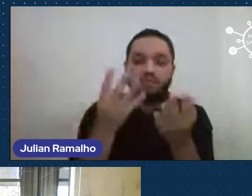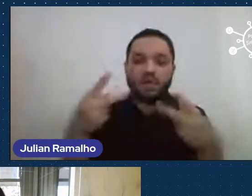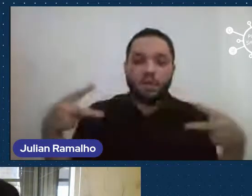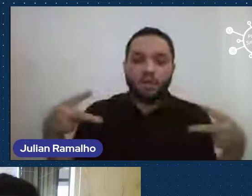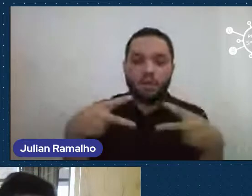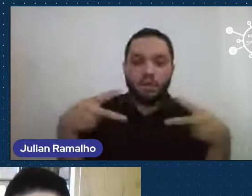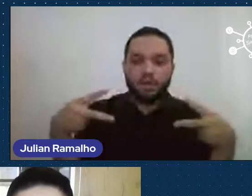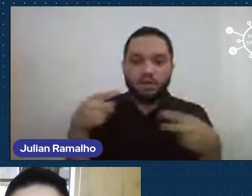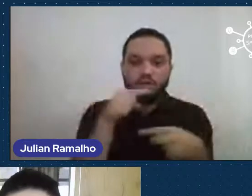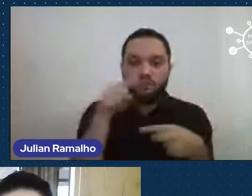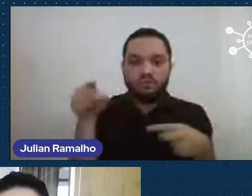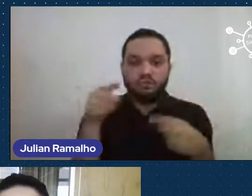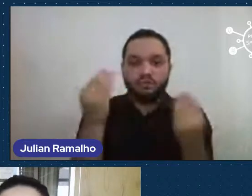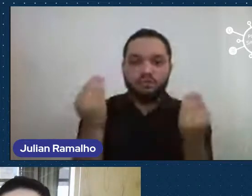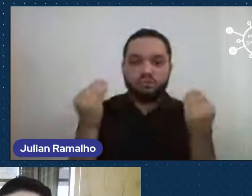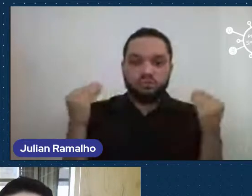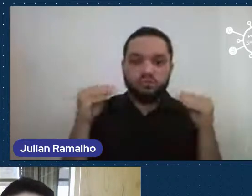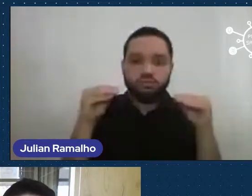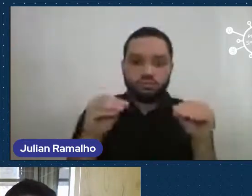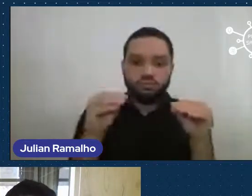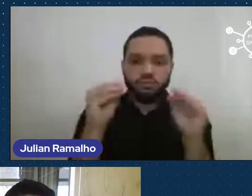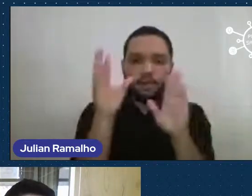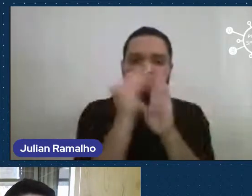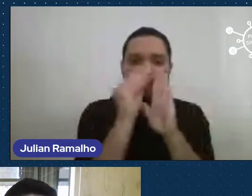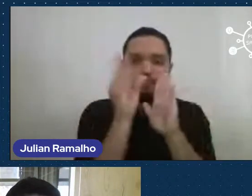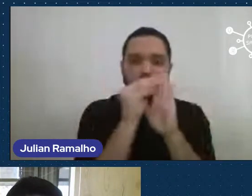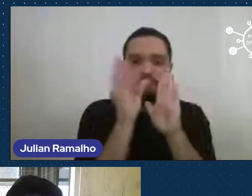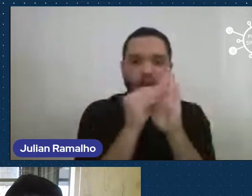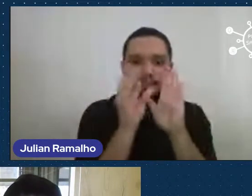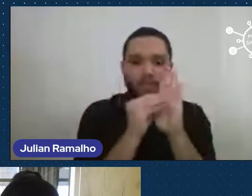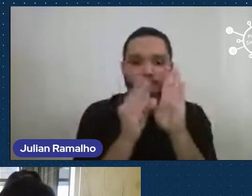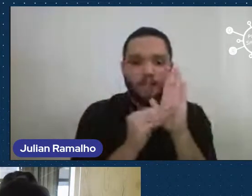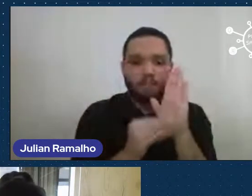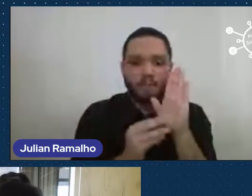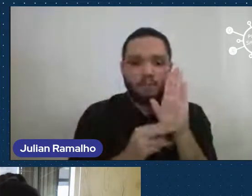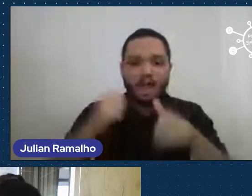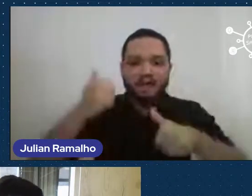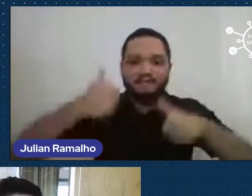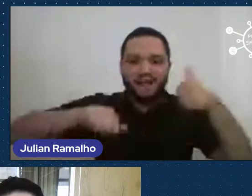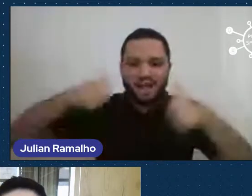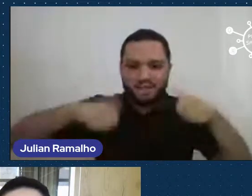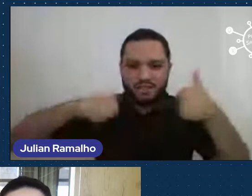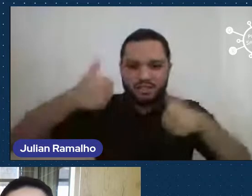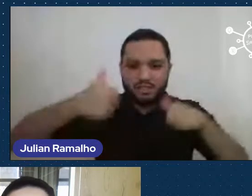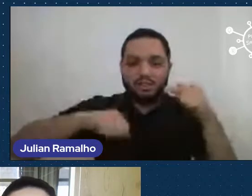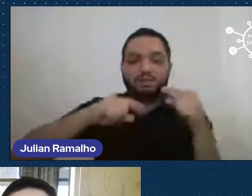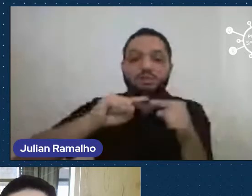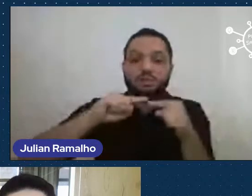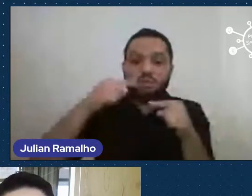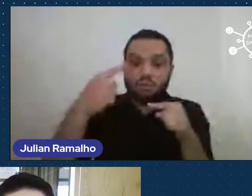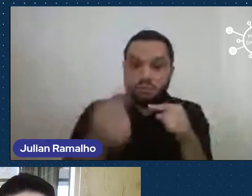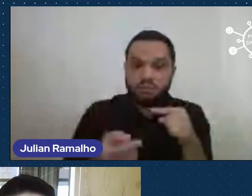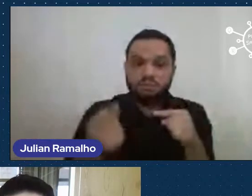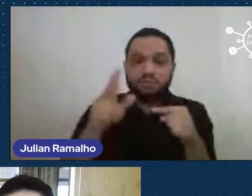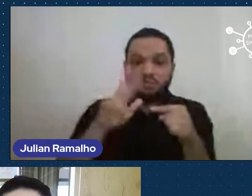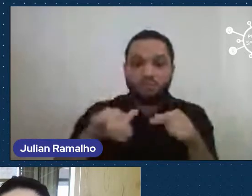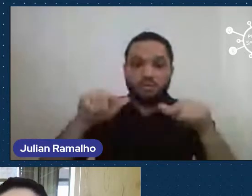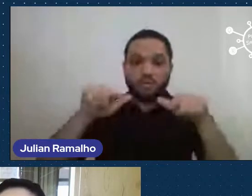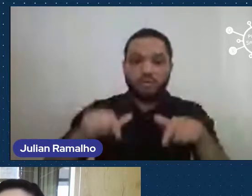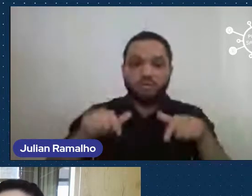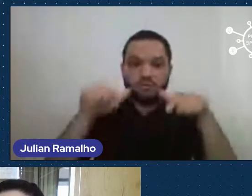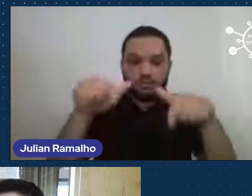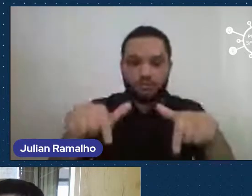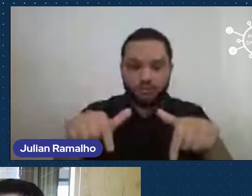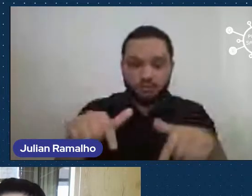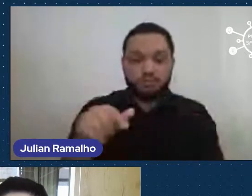vocês colocarem, preencherem um questionário de avaliação. E a partir disso é que a gente vai emitir os certificados.